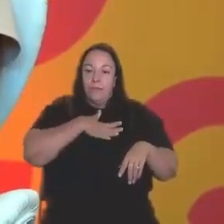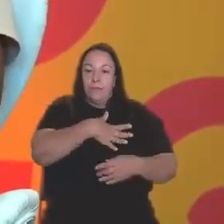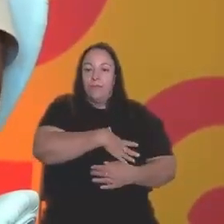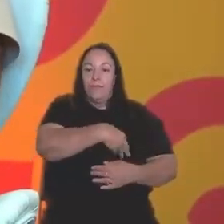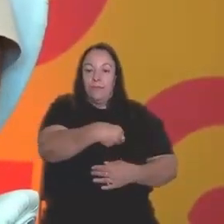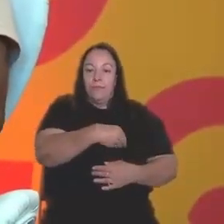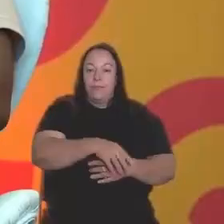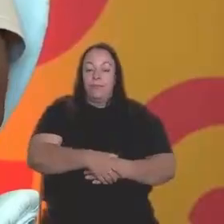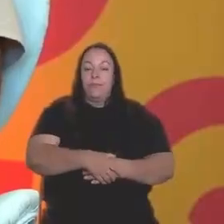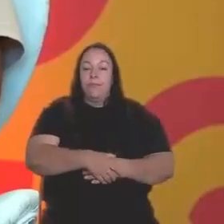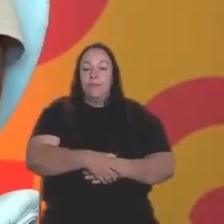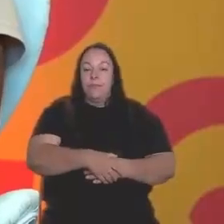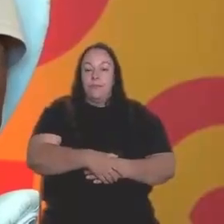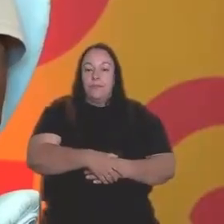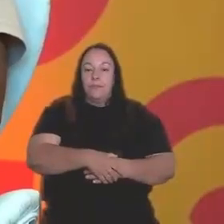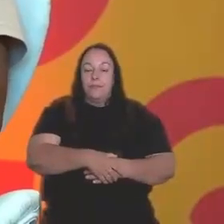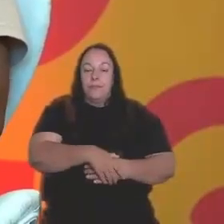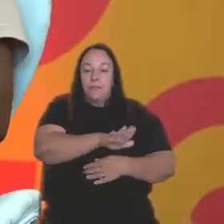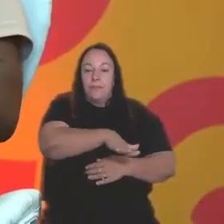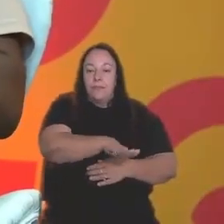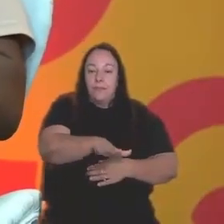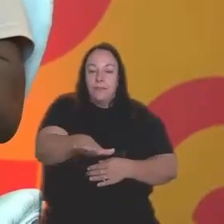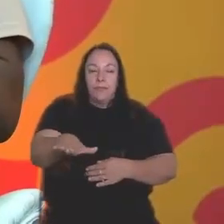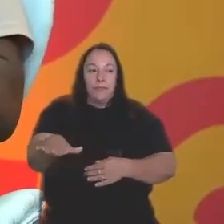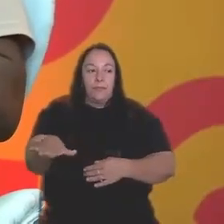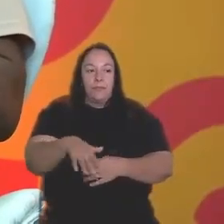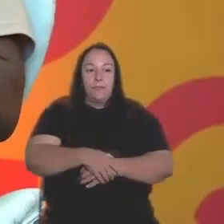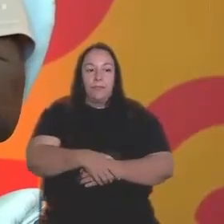filha, é que a criança ela